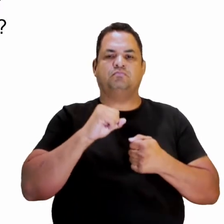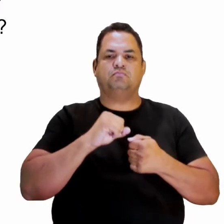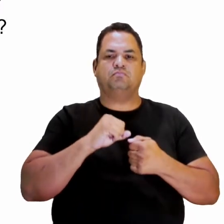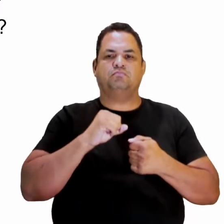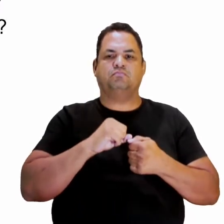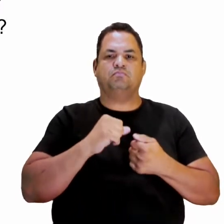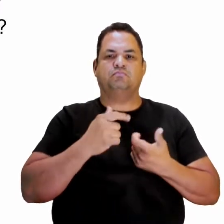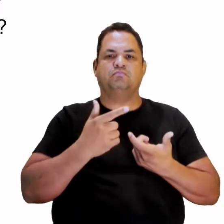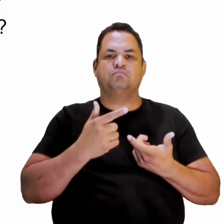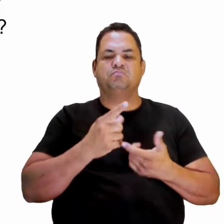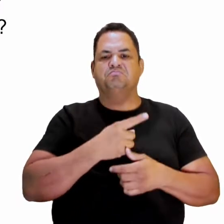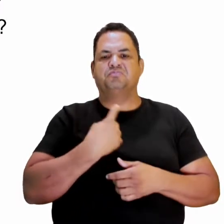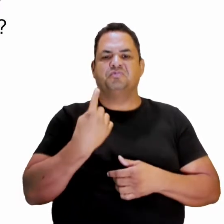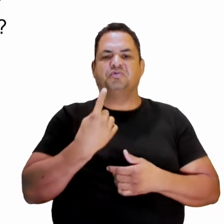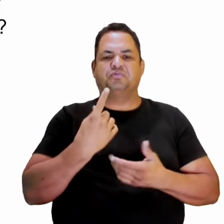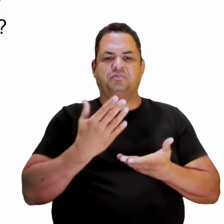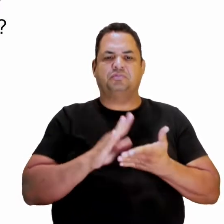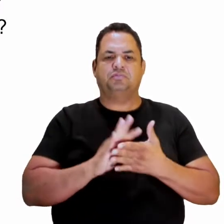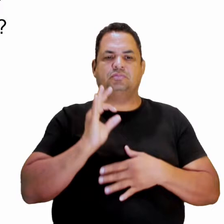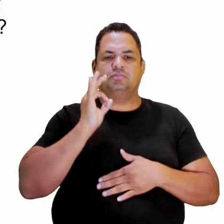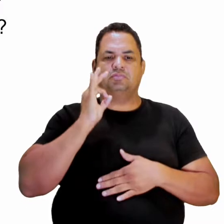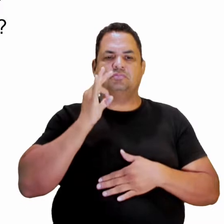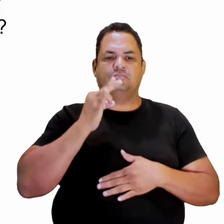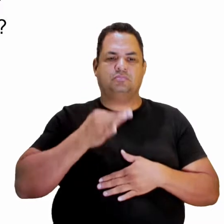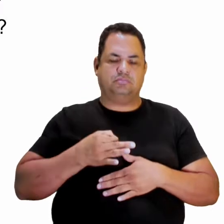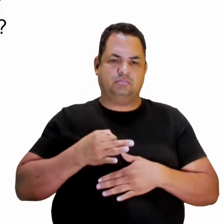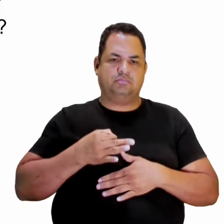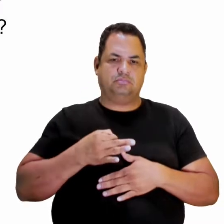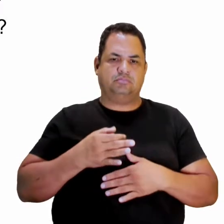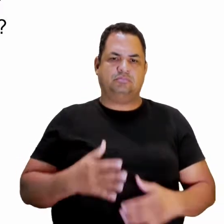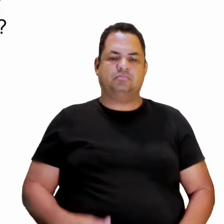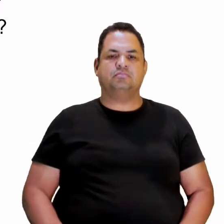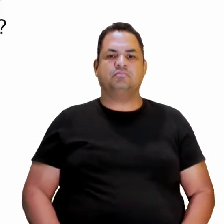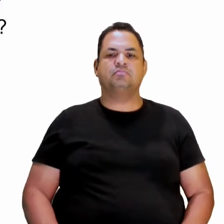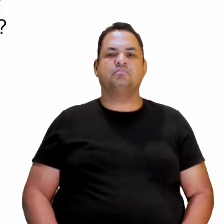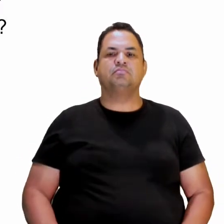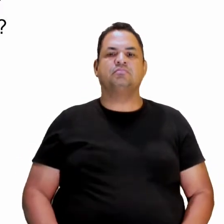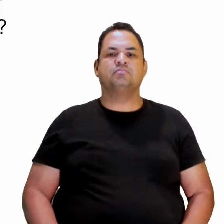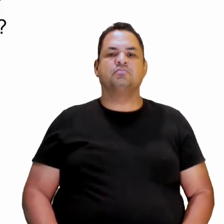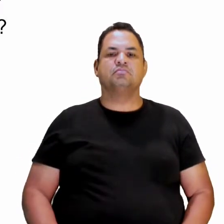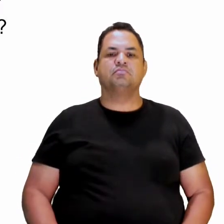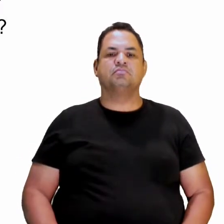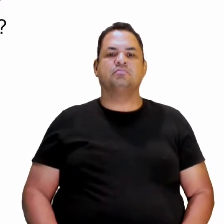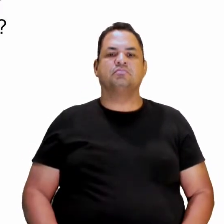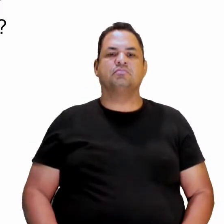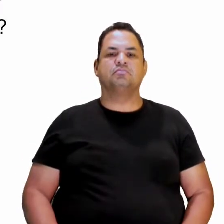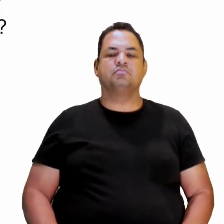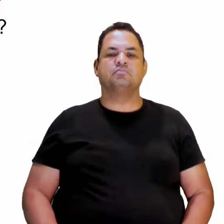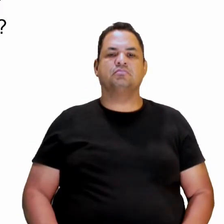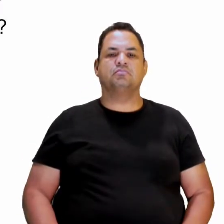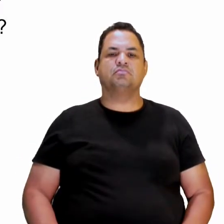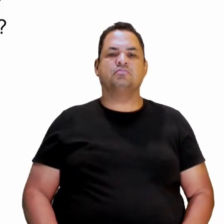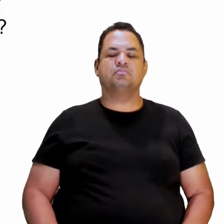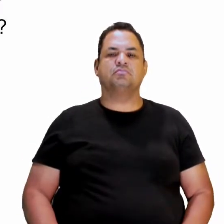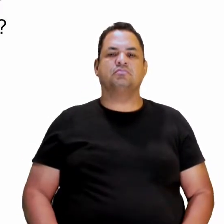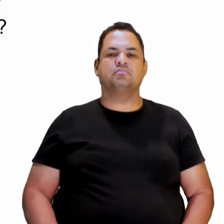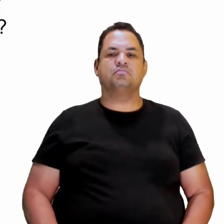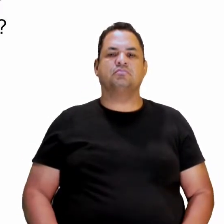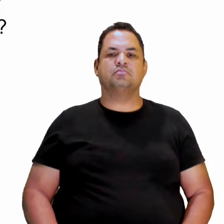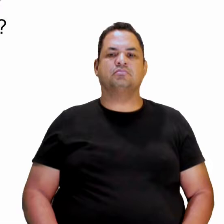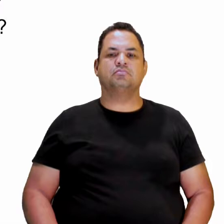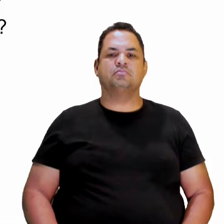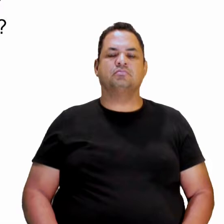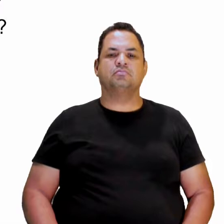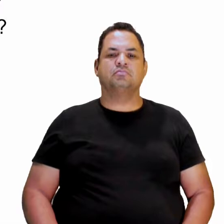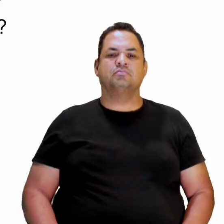enough? Nós estamos fazendo o suficiente? Presta atenção. Our lives, futures and planet are